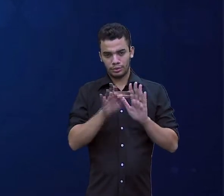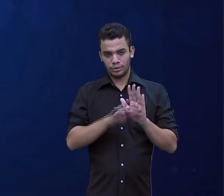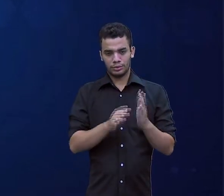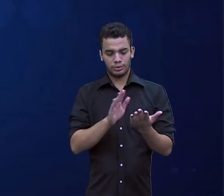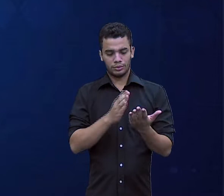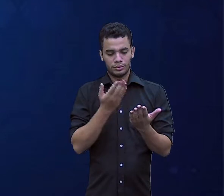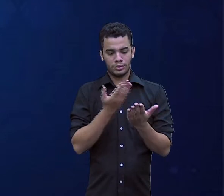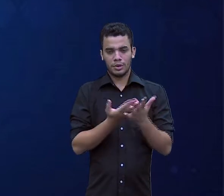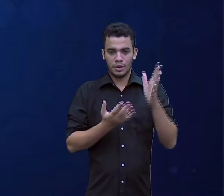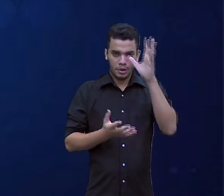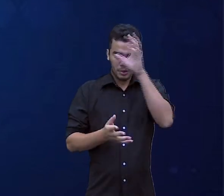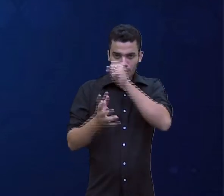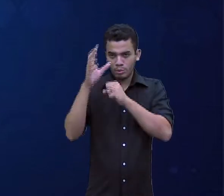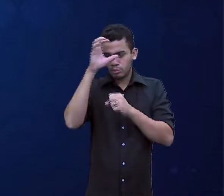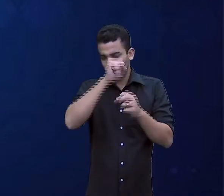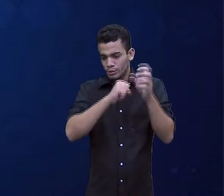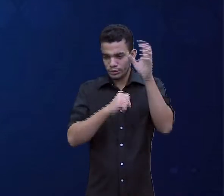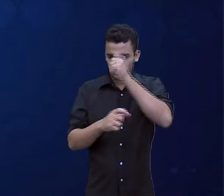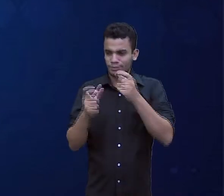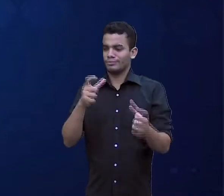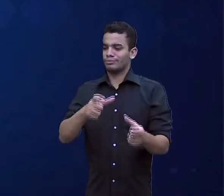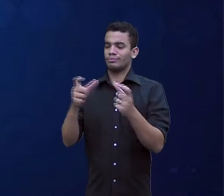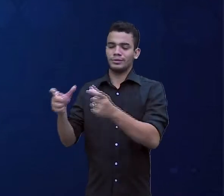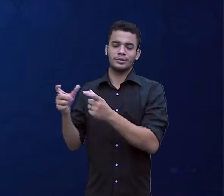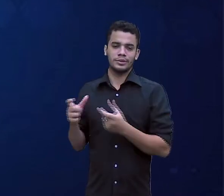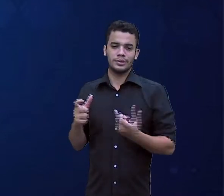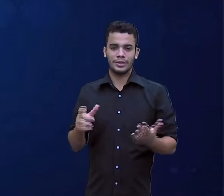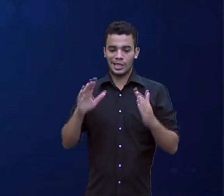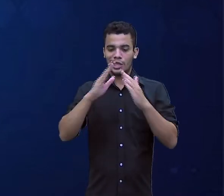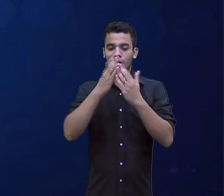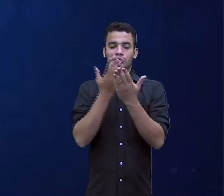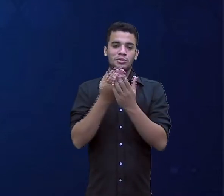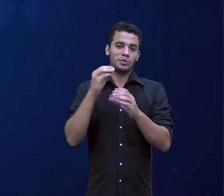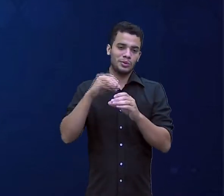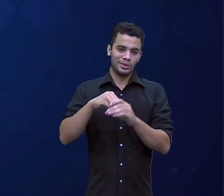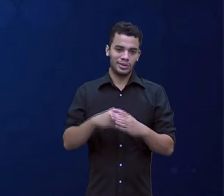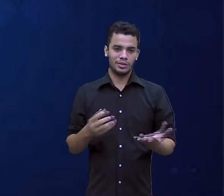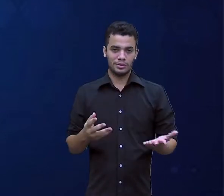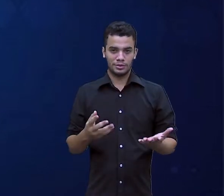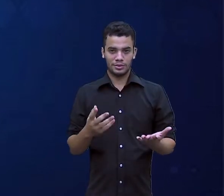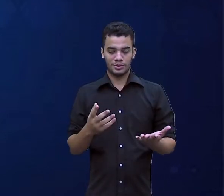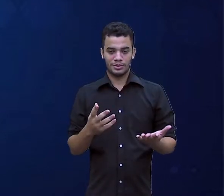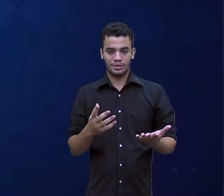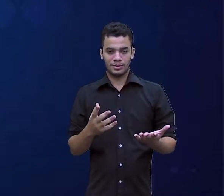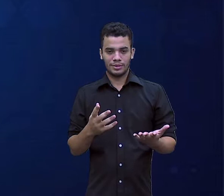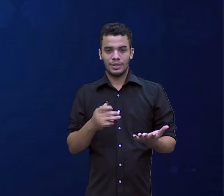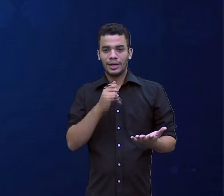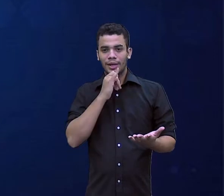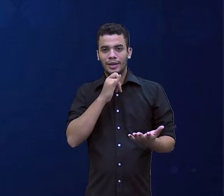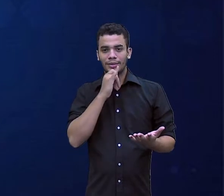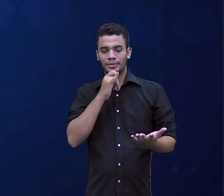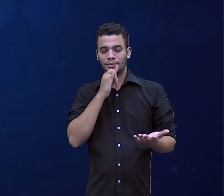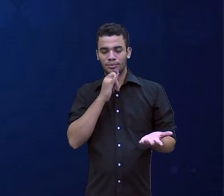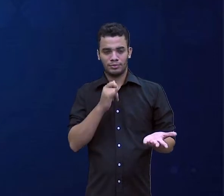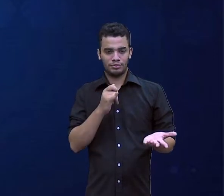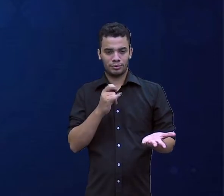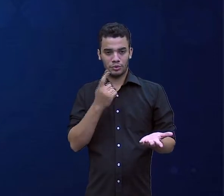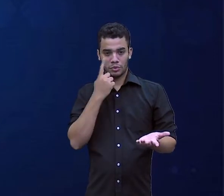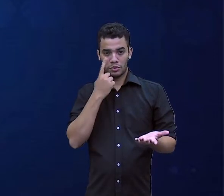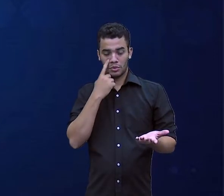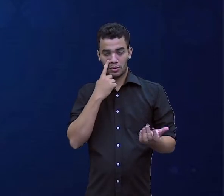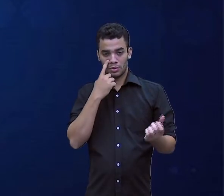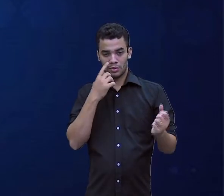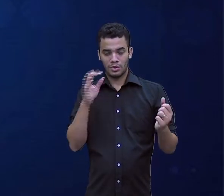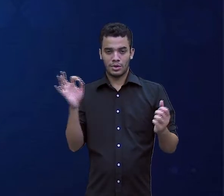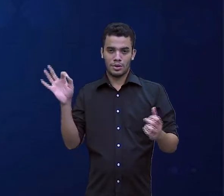histórias curtas com personagens que são animais? A cigarra e a